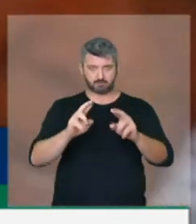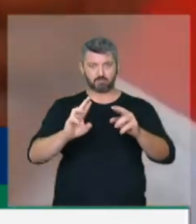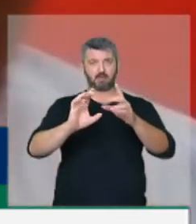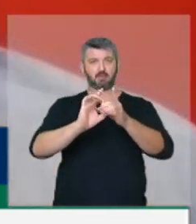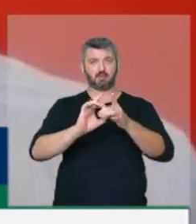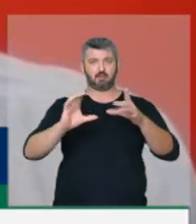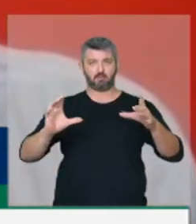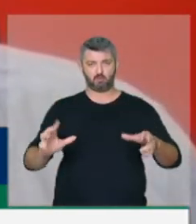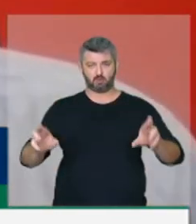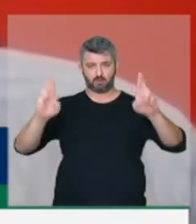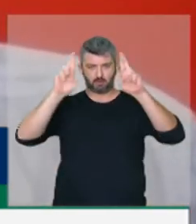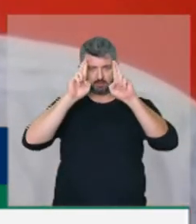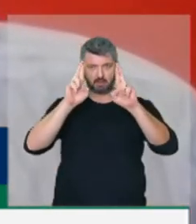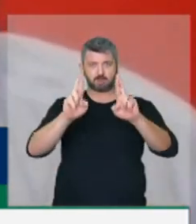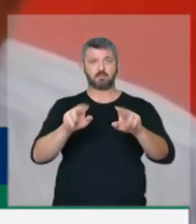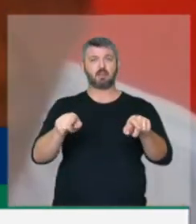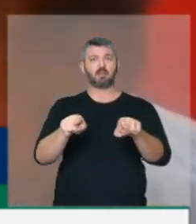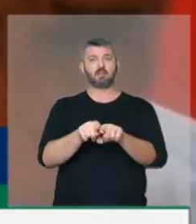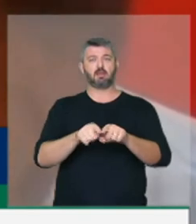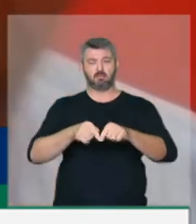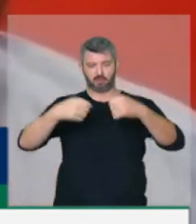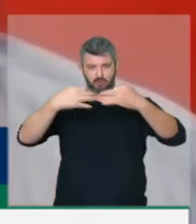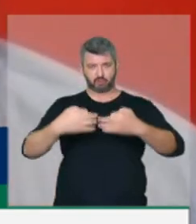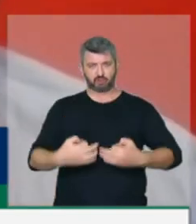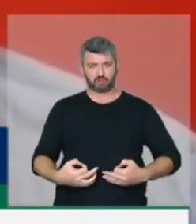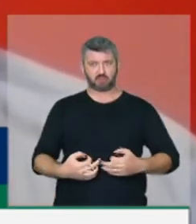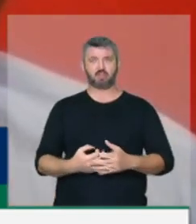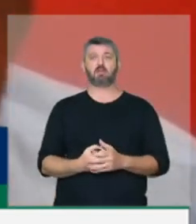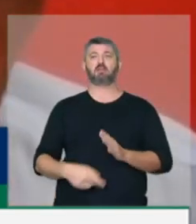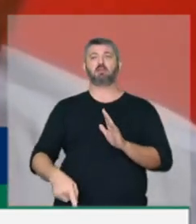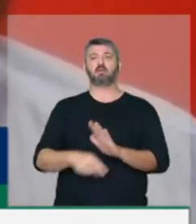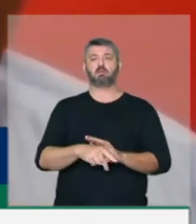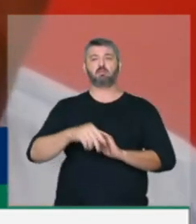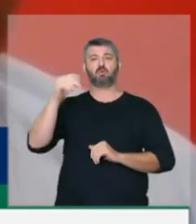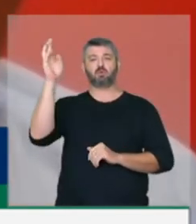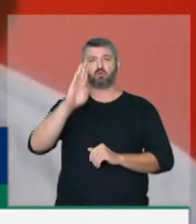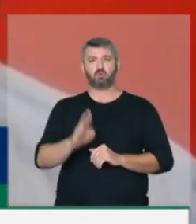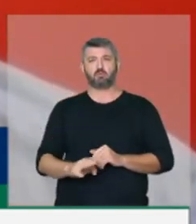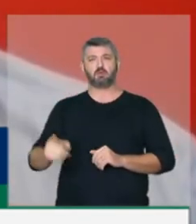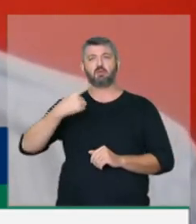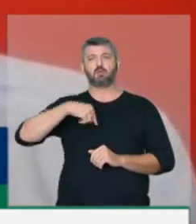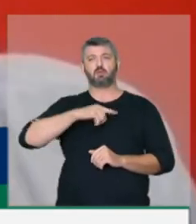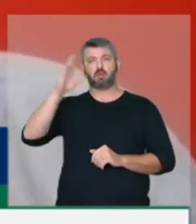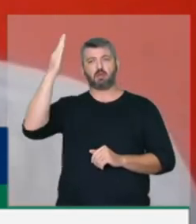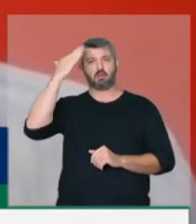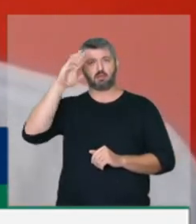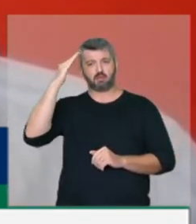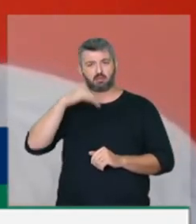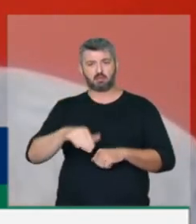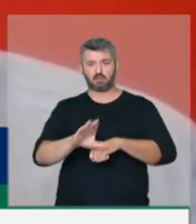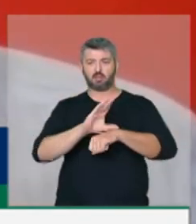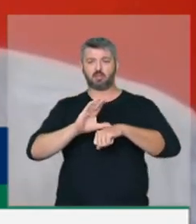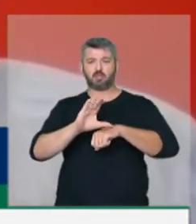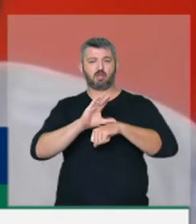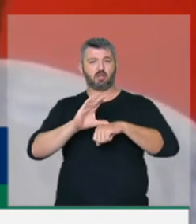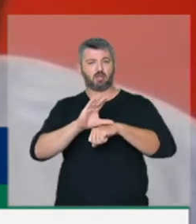democracia, respeitando a dignidade do Brasil, entendendo que a